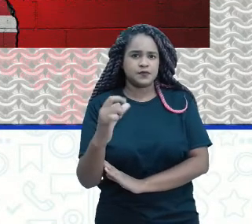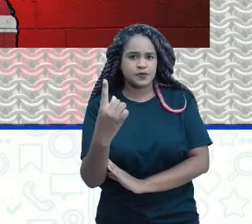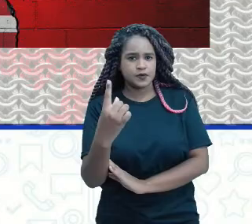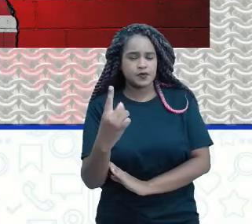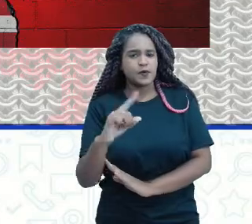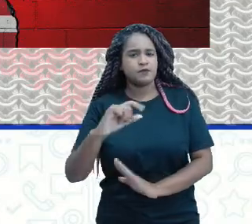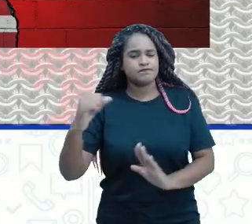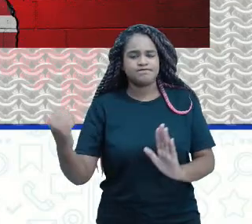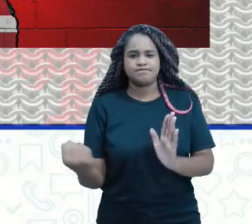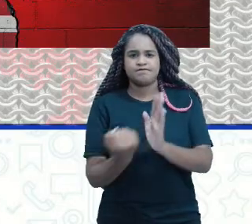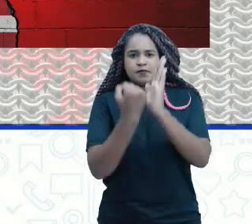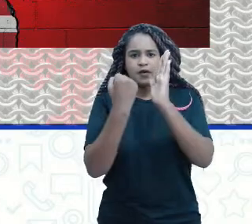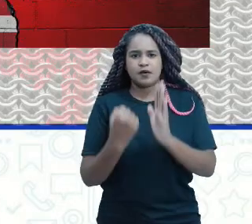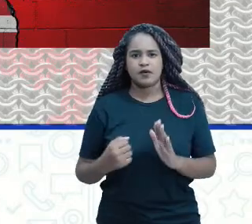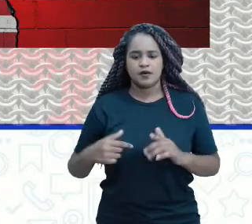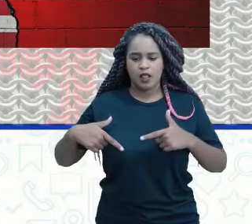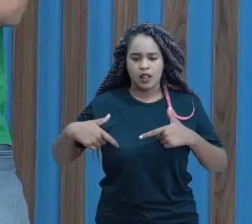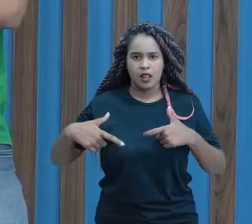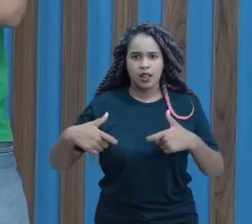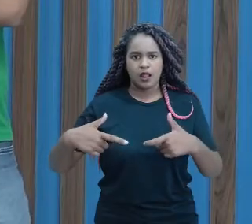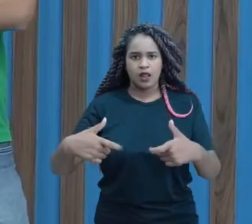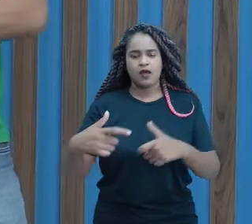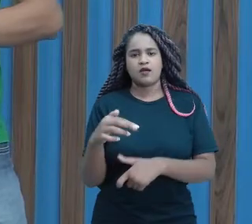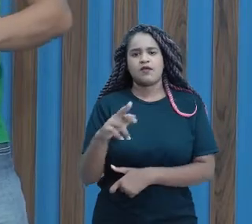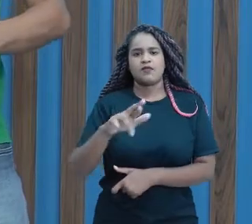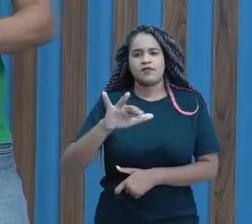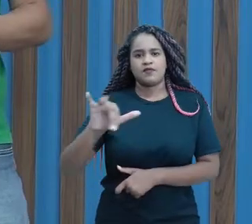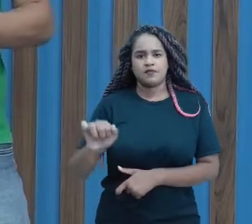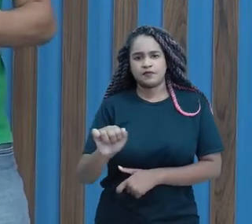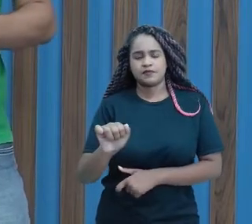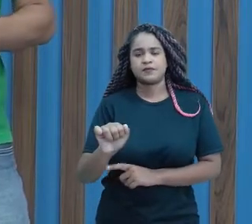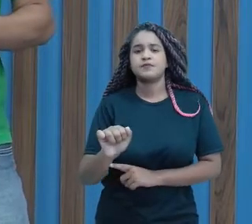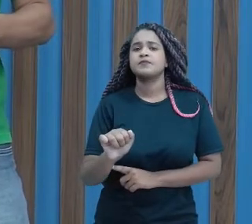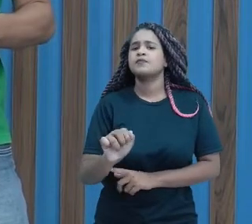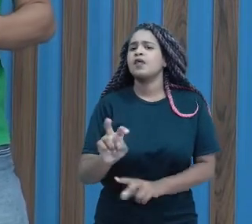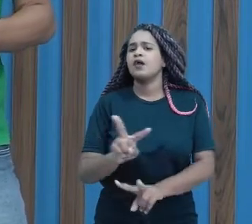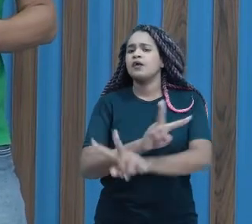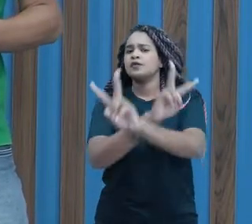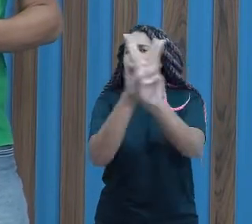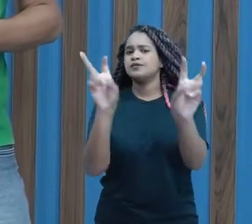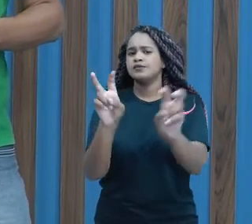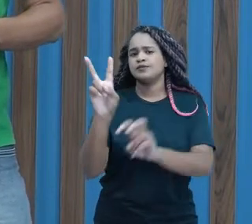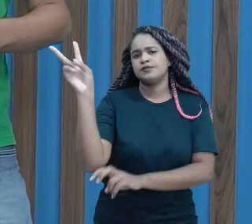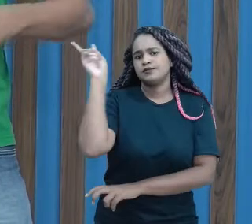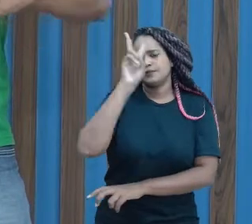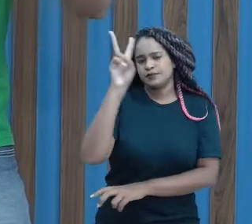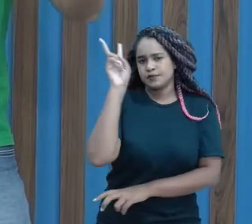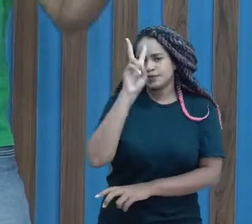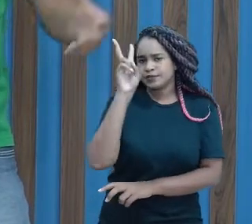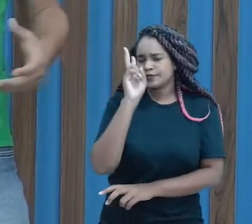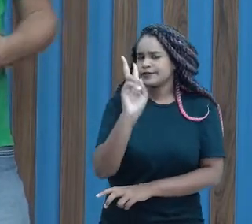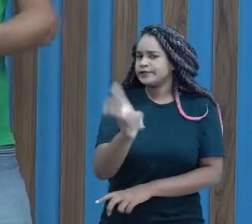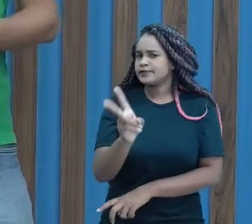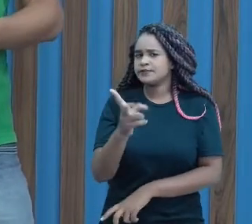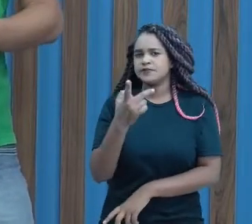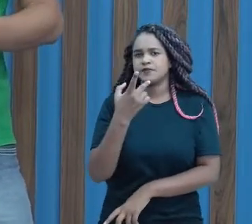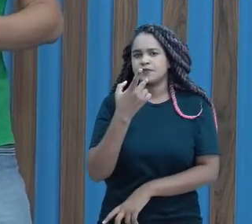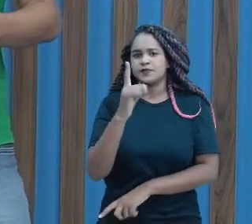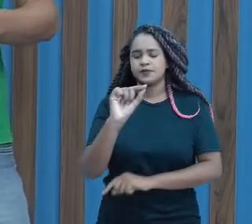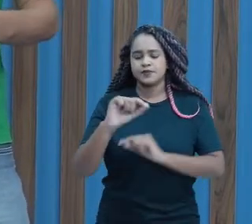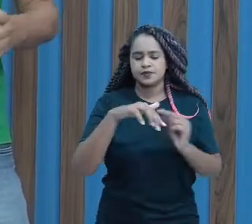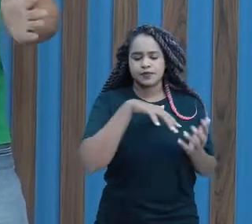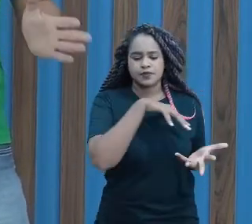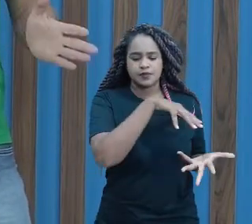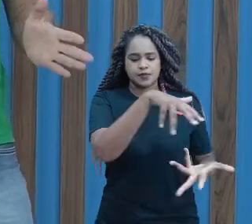são anos muito tensos, a gente vem falando sobre isso. Toda vez que a gente fala sobre história, enfim, a história